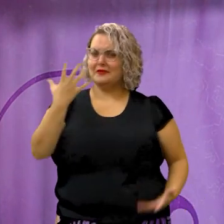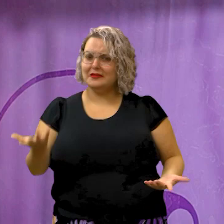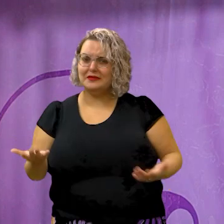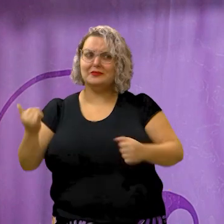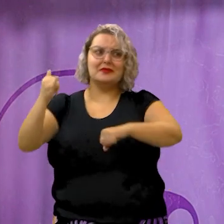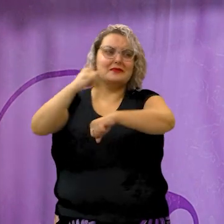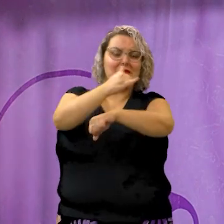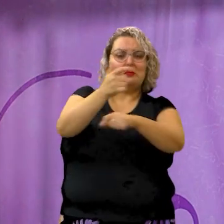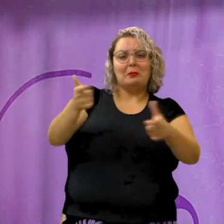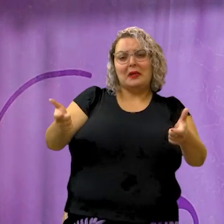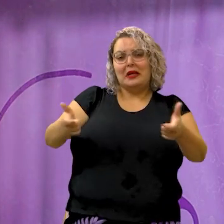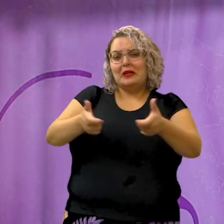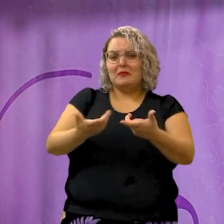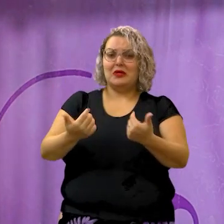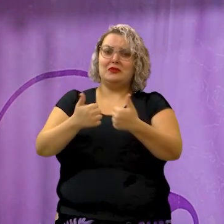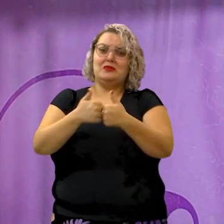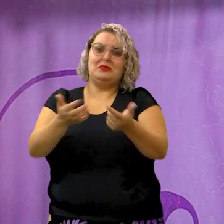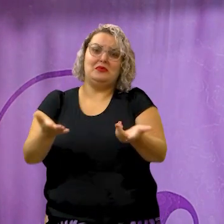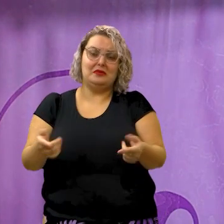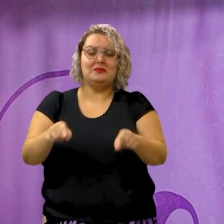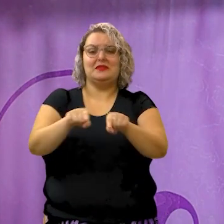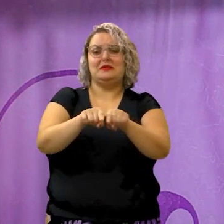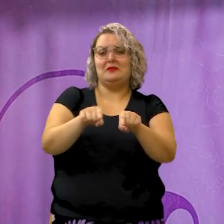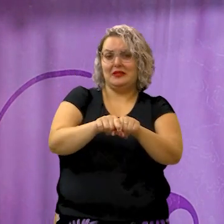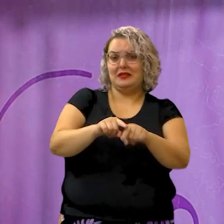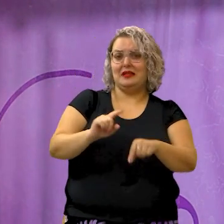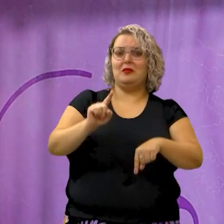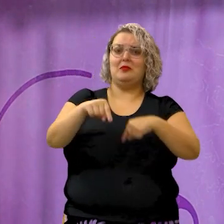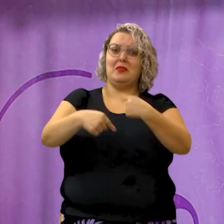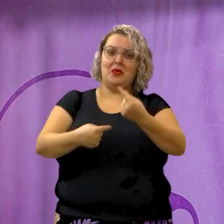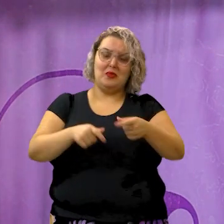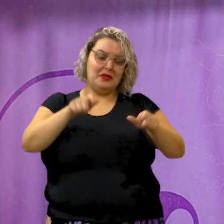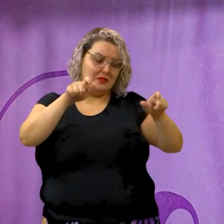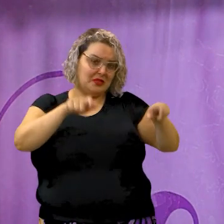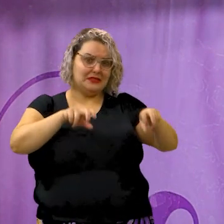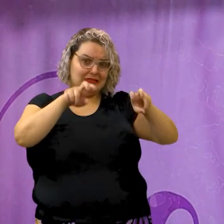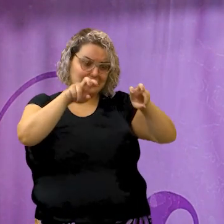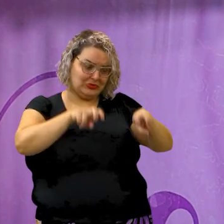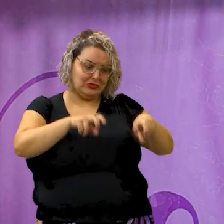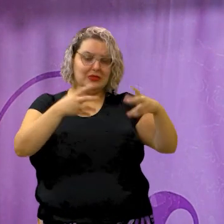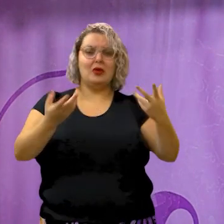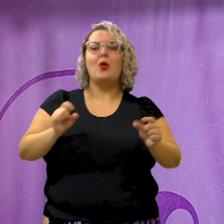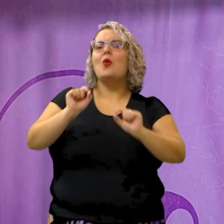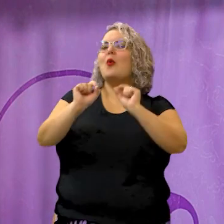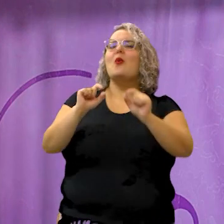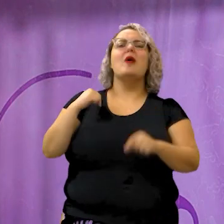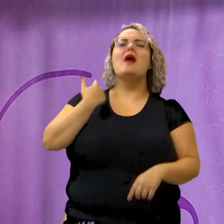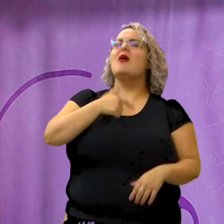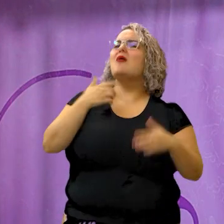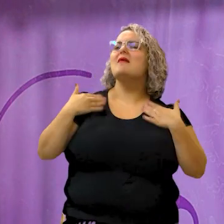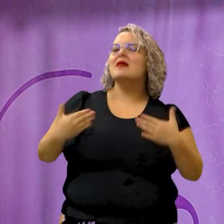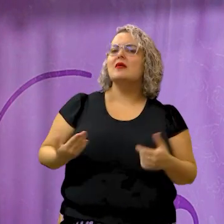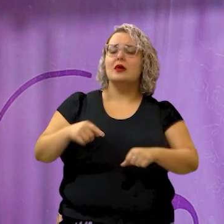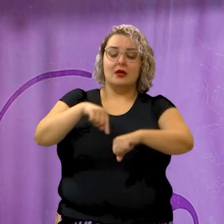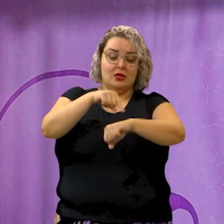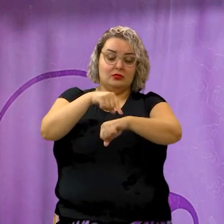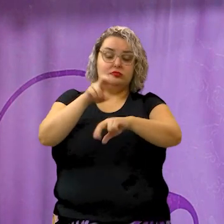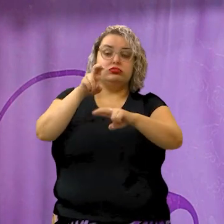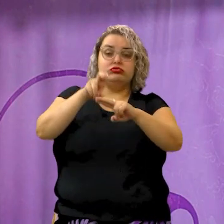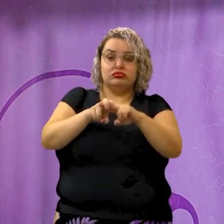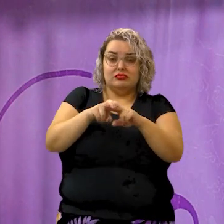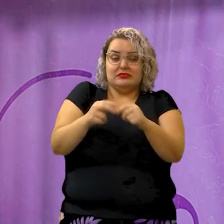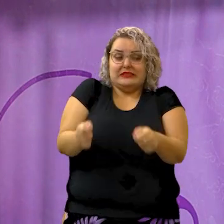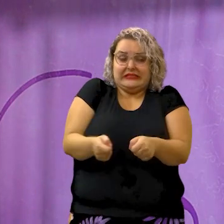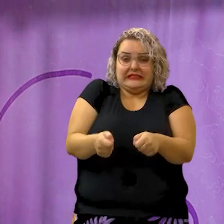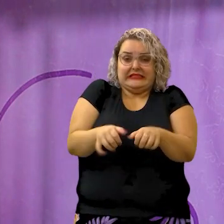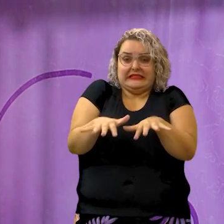espaço pequeno, no ônibus, se for, tem outra pessoa dividindo o banco. O que acontece no nosso corpo se a gente fica tanto tempo sentado,